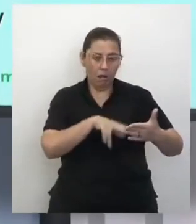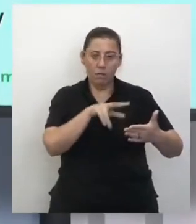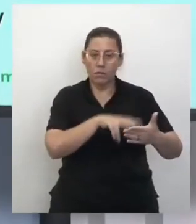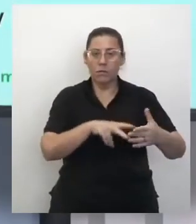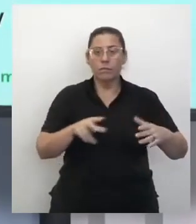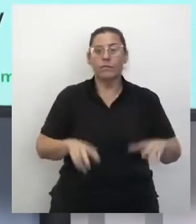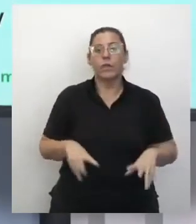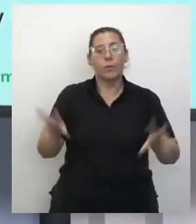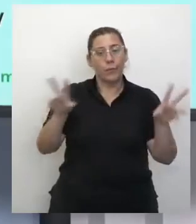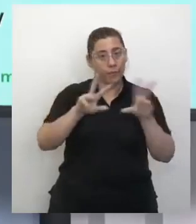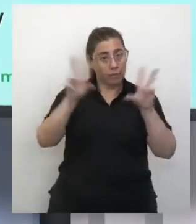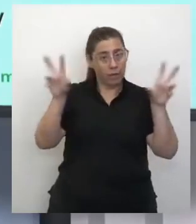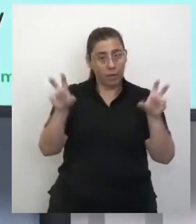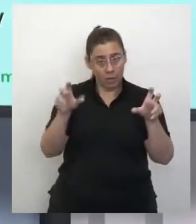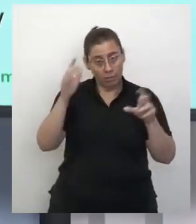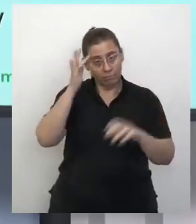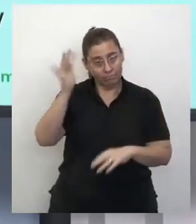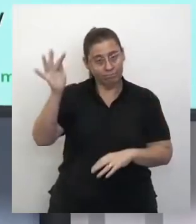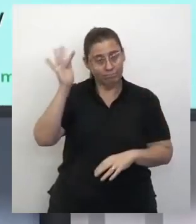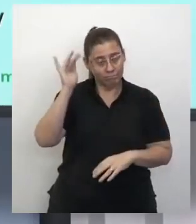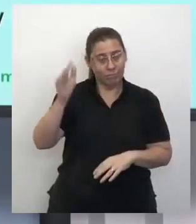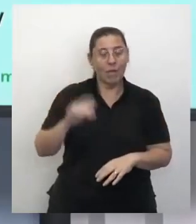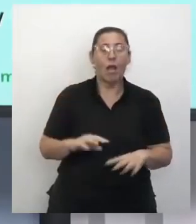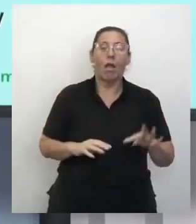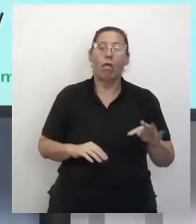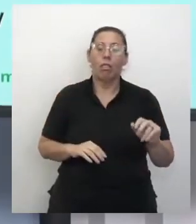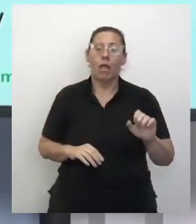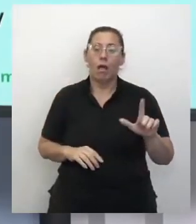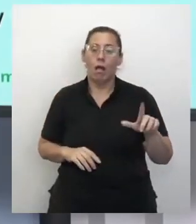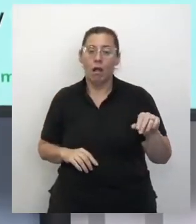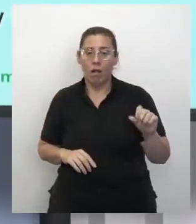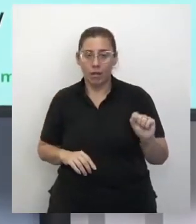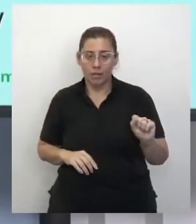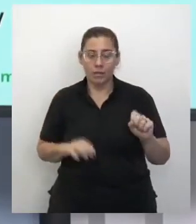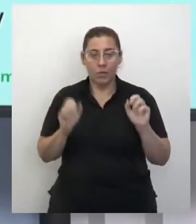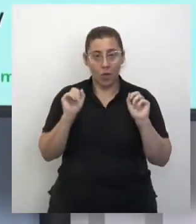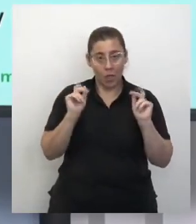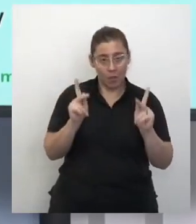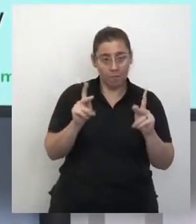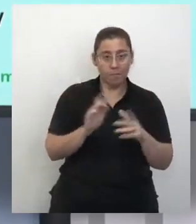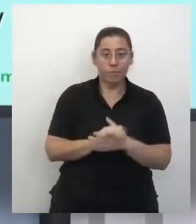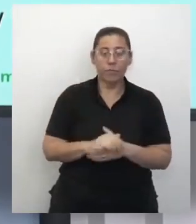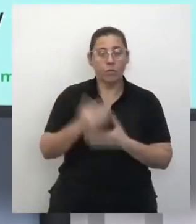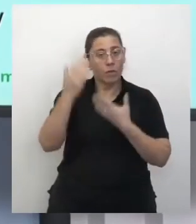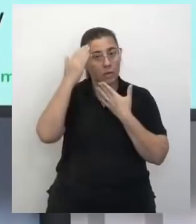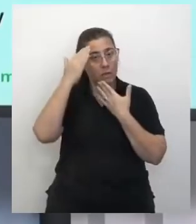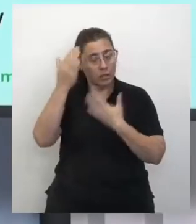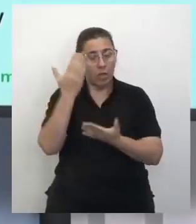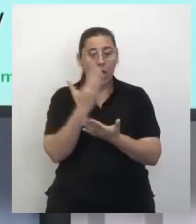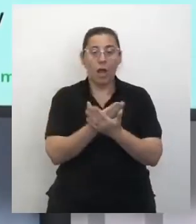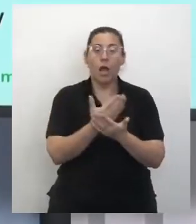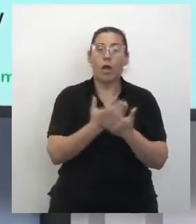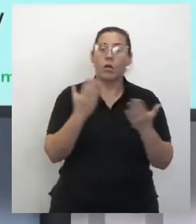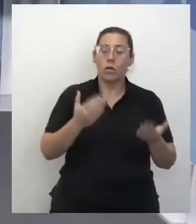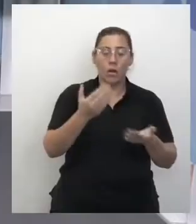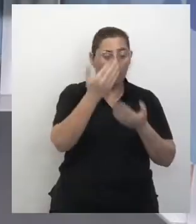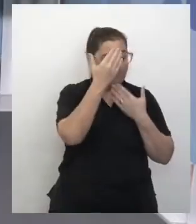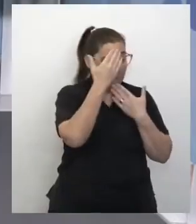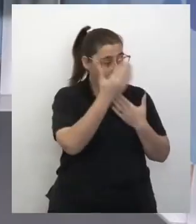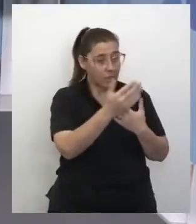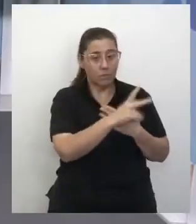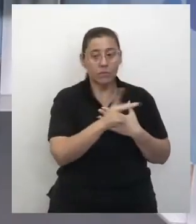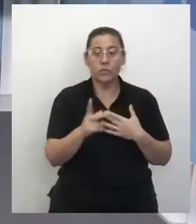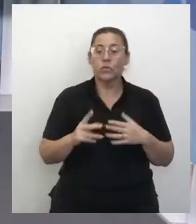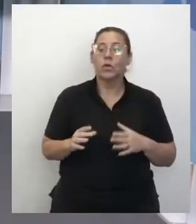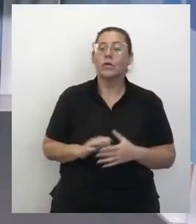nosso Teorema de Tales, tá certo? Sempre as nossas conclusões a gente vai ter que olhar para ele, beleza? Eu quero agradecer pela aula de hoje, obrigado, Osmar,